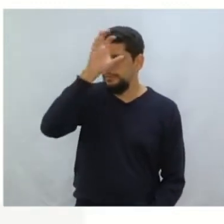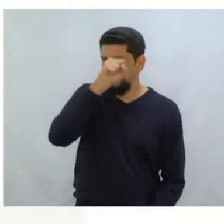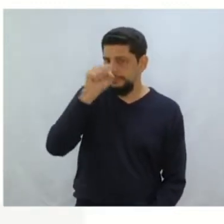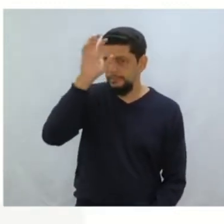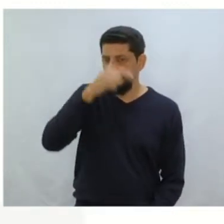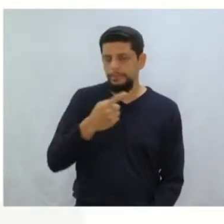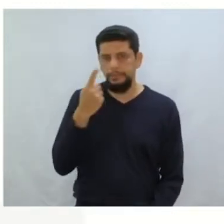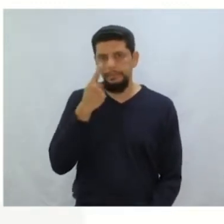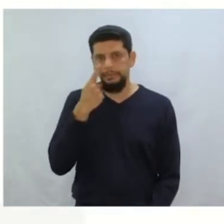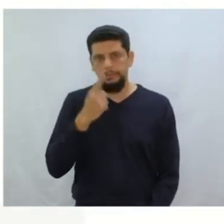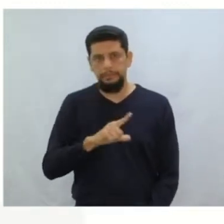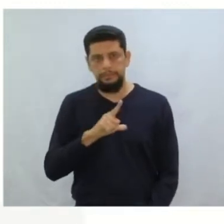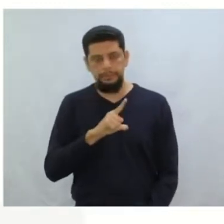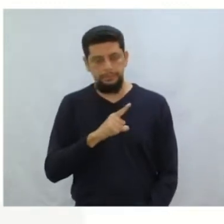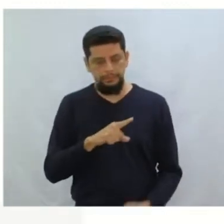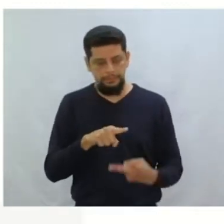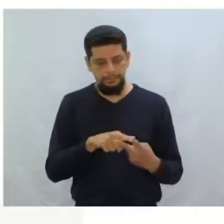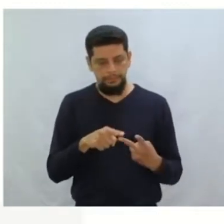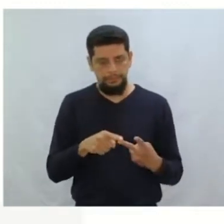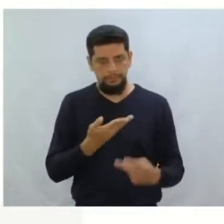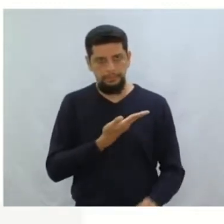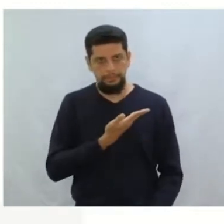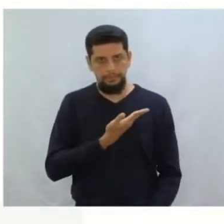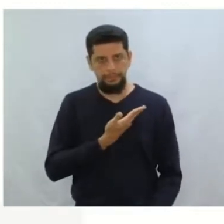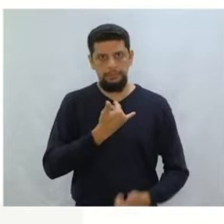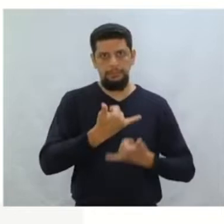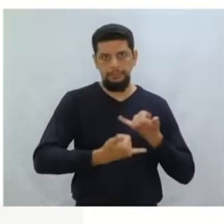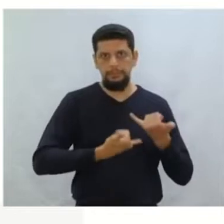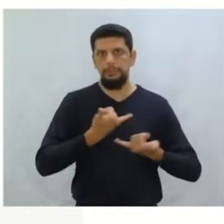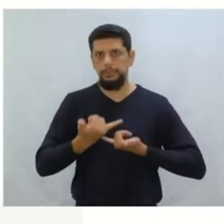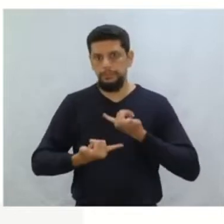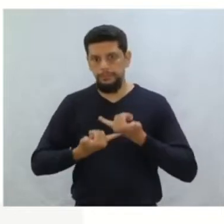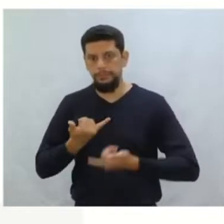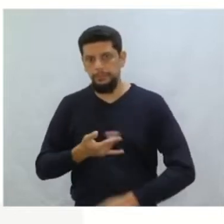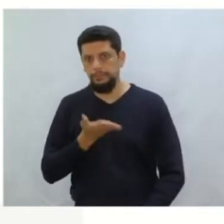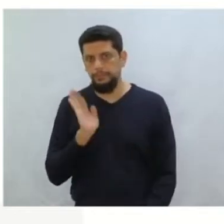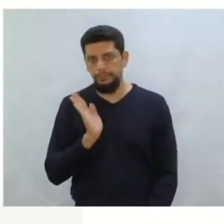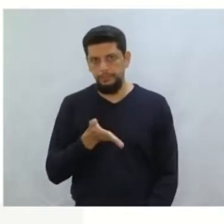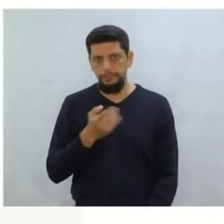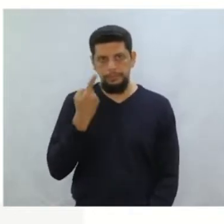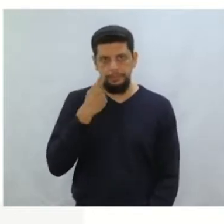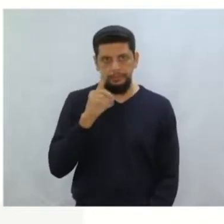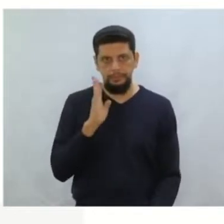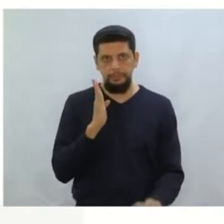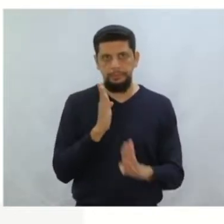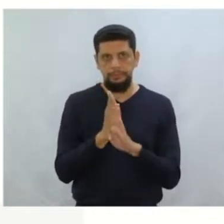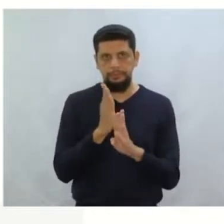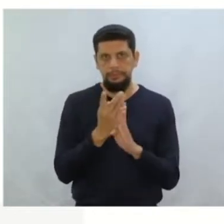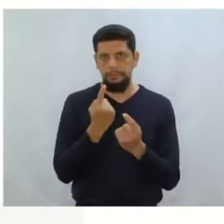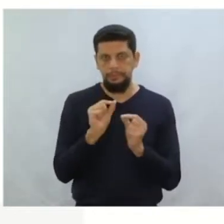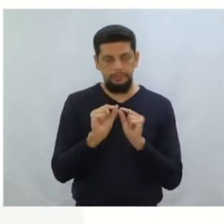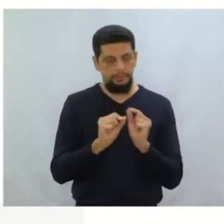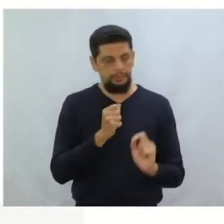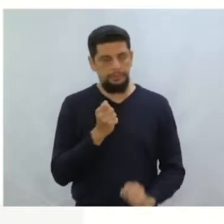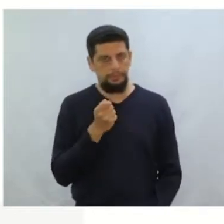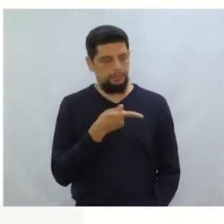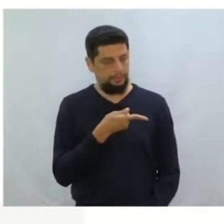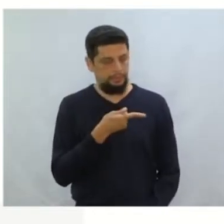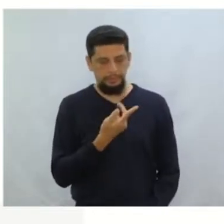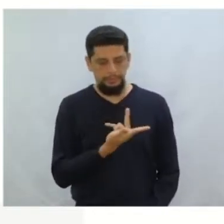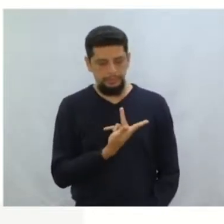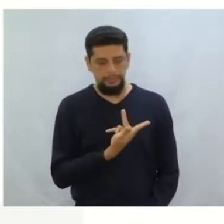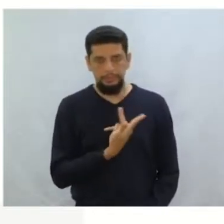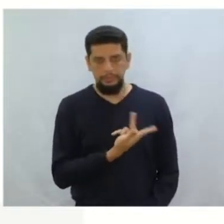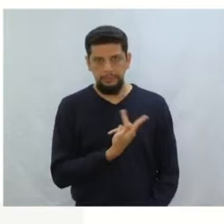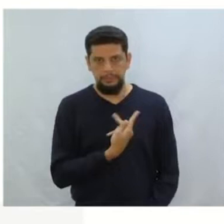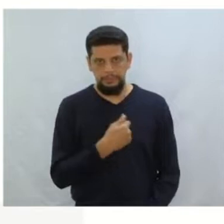vamos aprender? Olha só, nós temos duas colegas ali que estão brincando. E você já vai descobrir do que elas